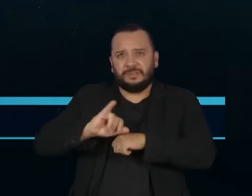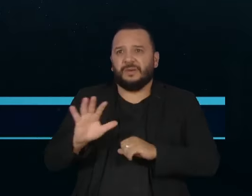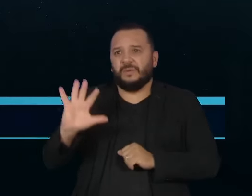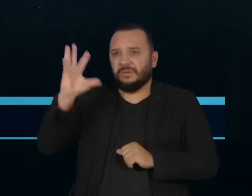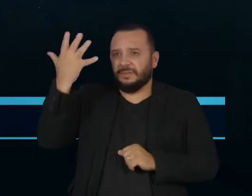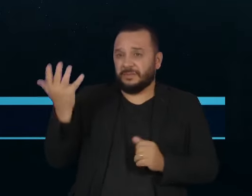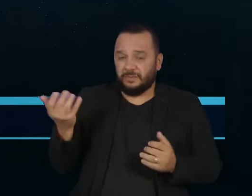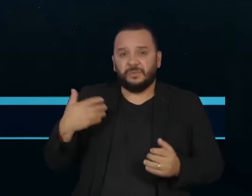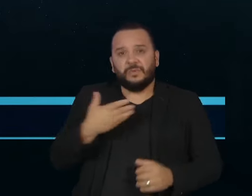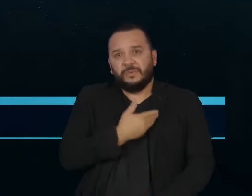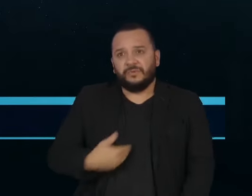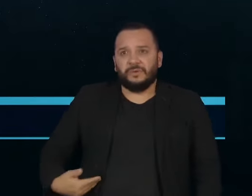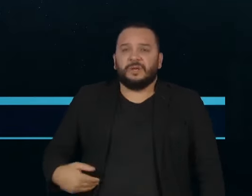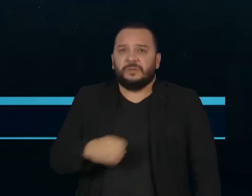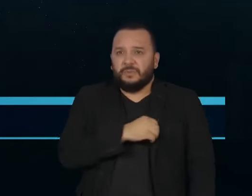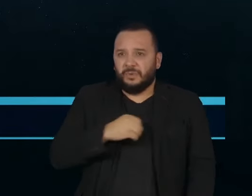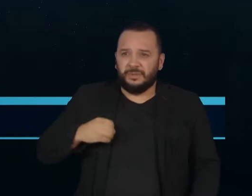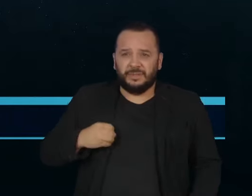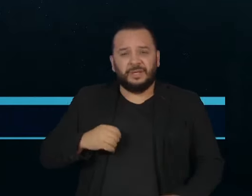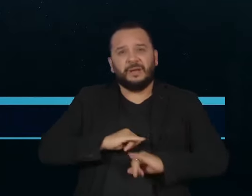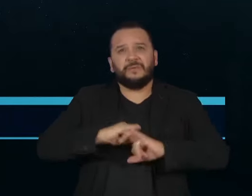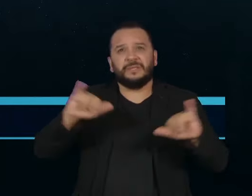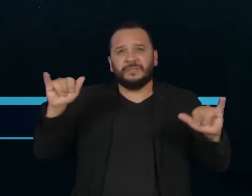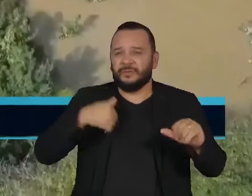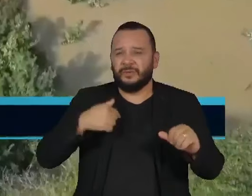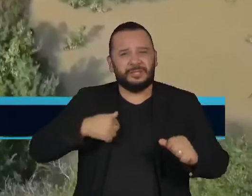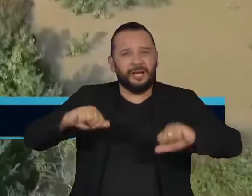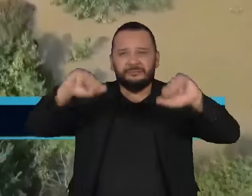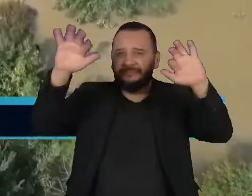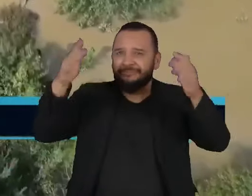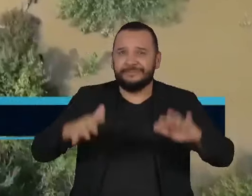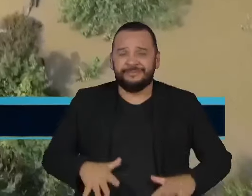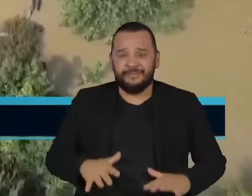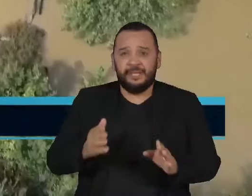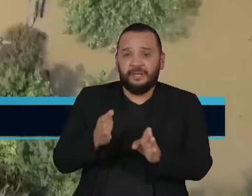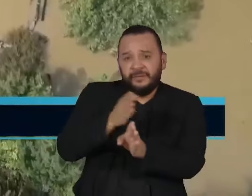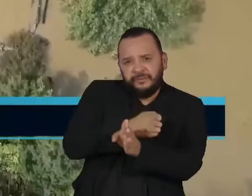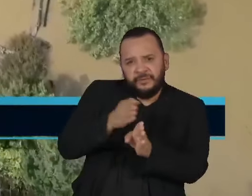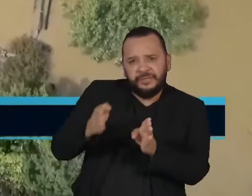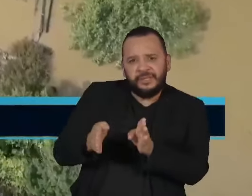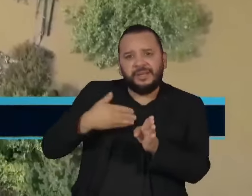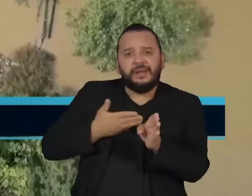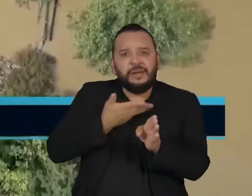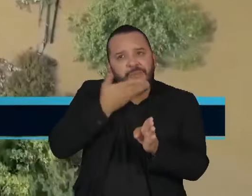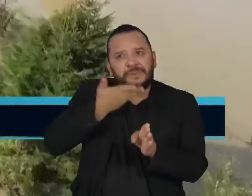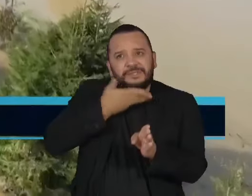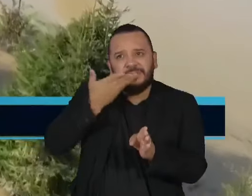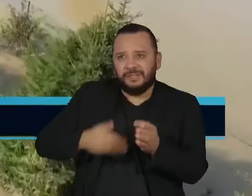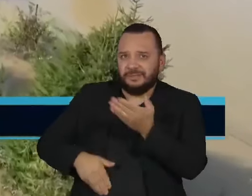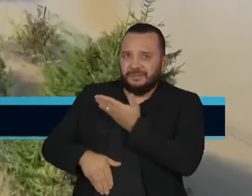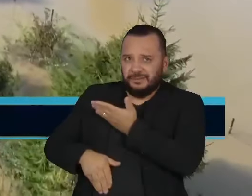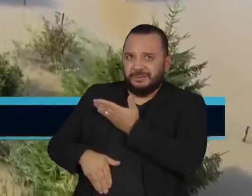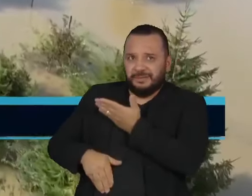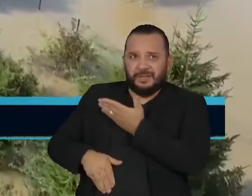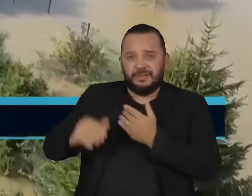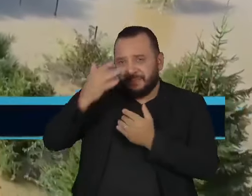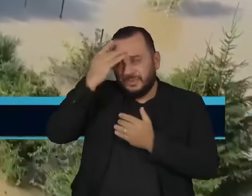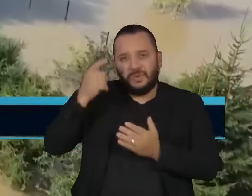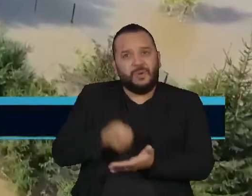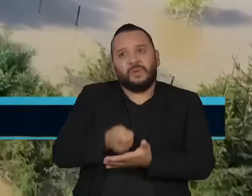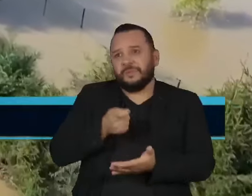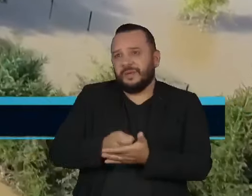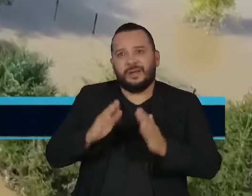governo polonês declarou estado de desastre natural. Na fronteira com a República Tcheca, moradores foram forçados a